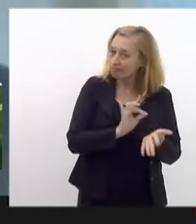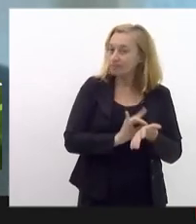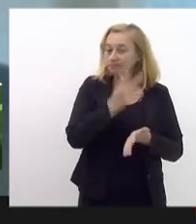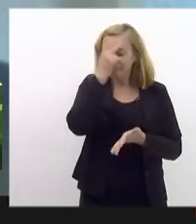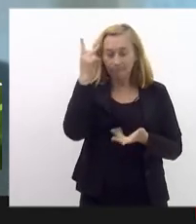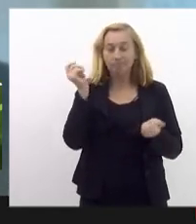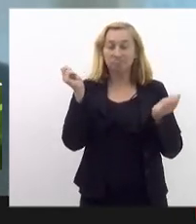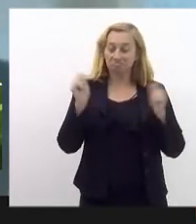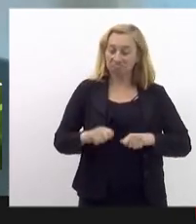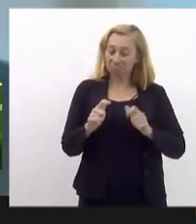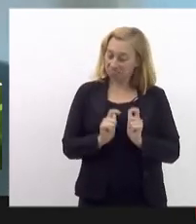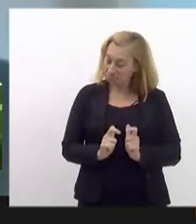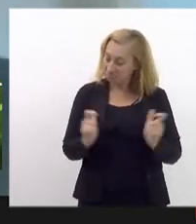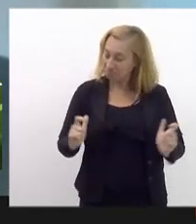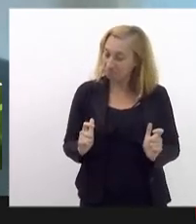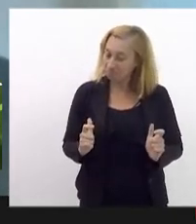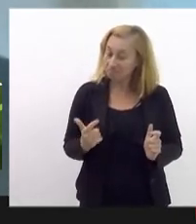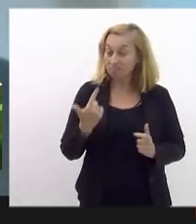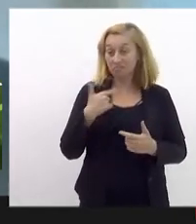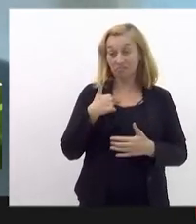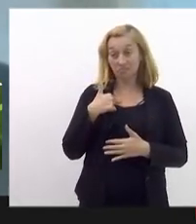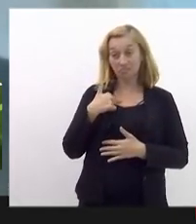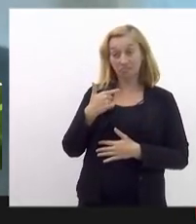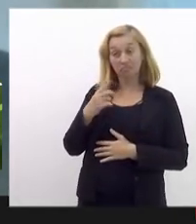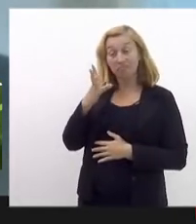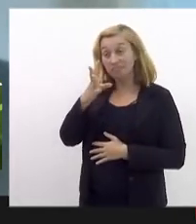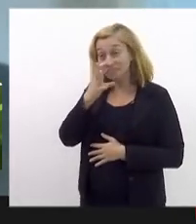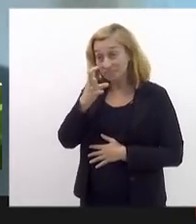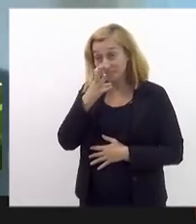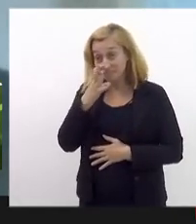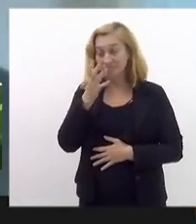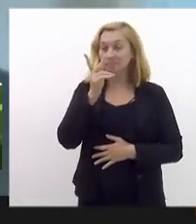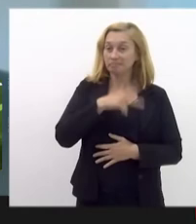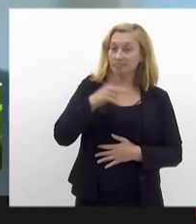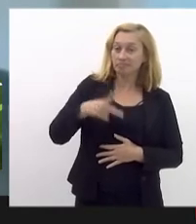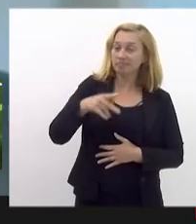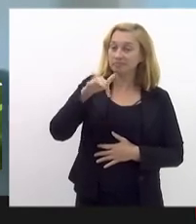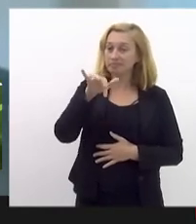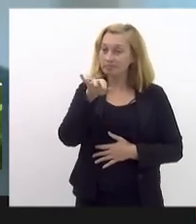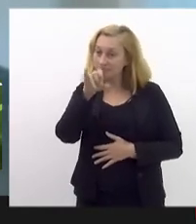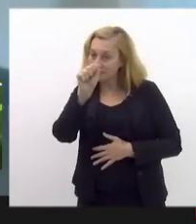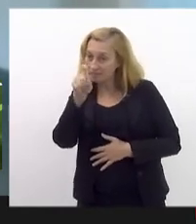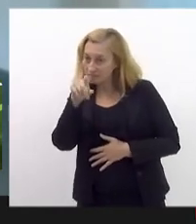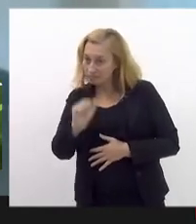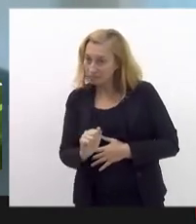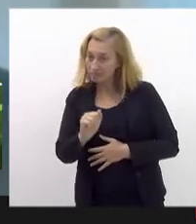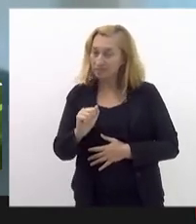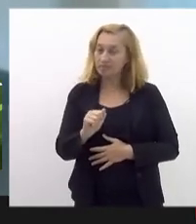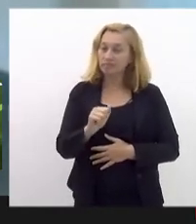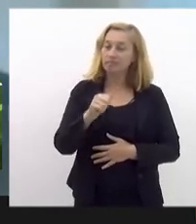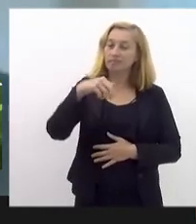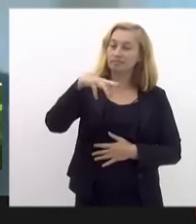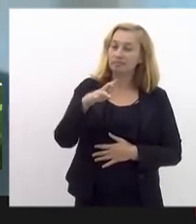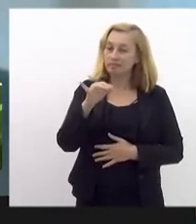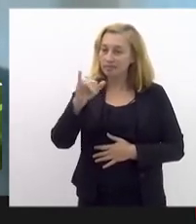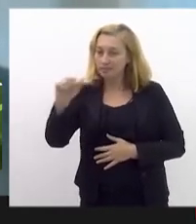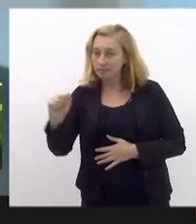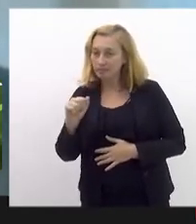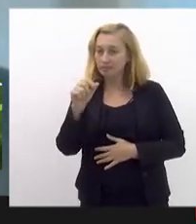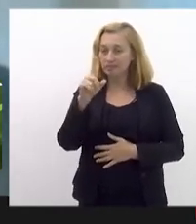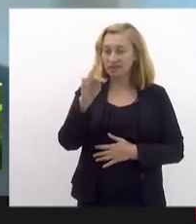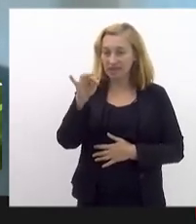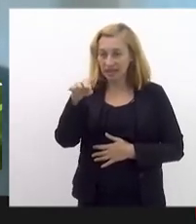competência e que muito aprecio, como a professora Maria Nilsa, a professora Maria Celeste